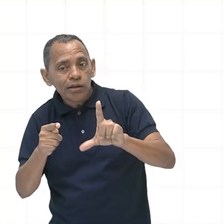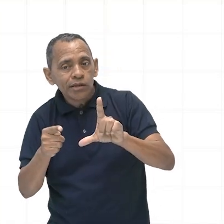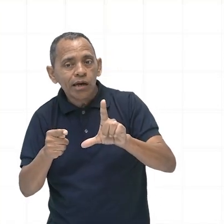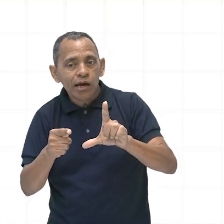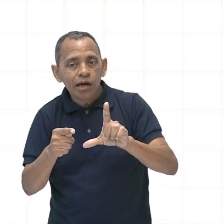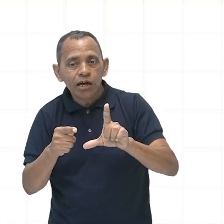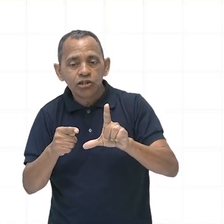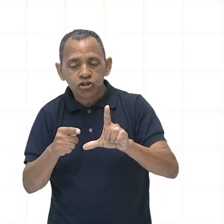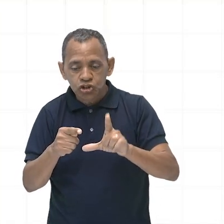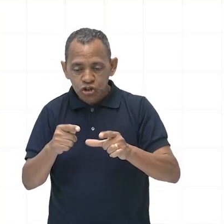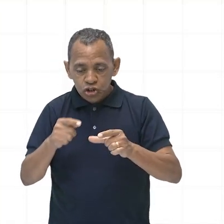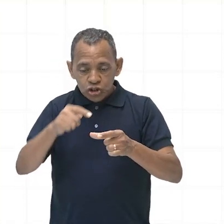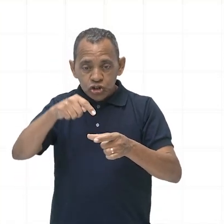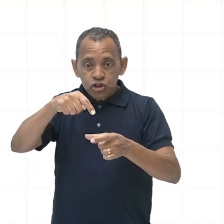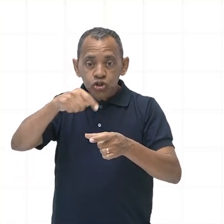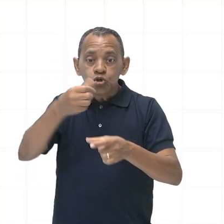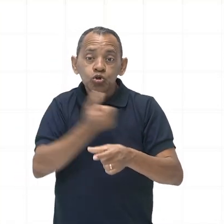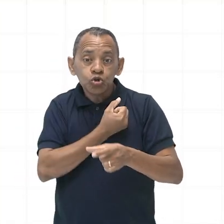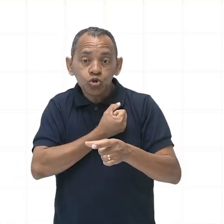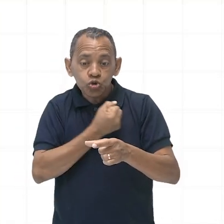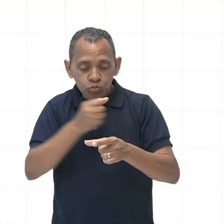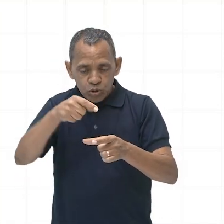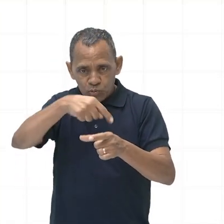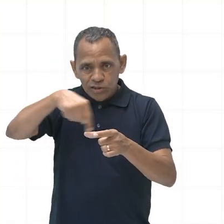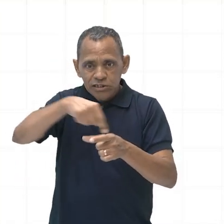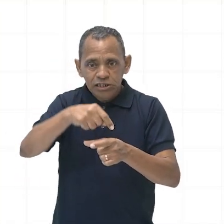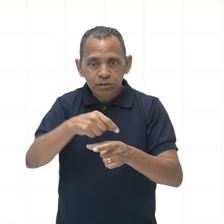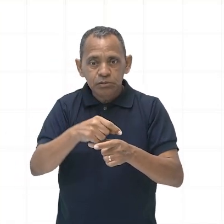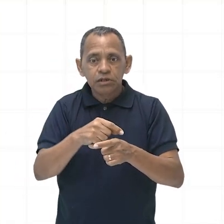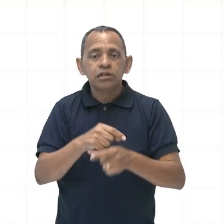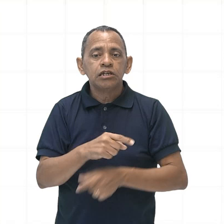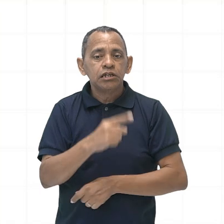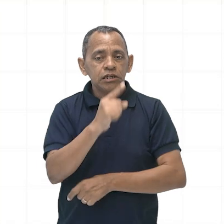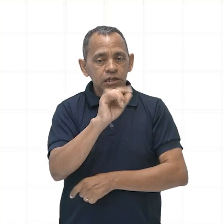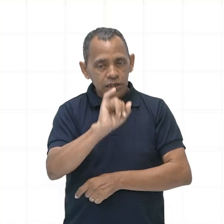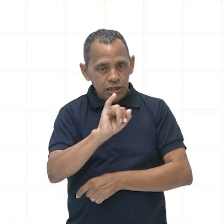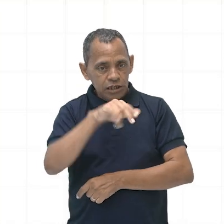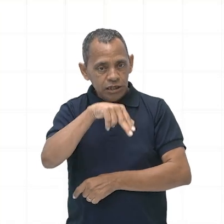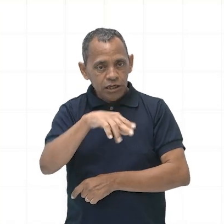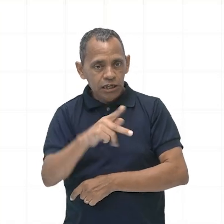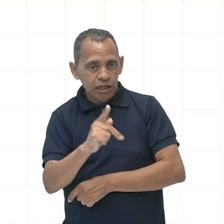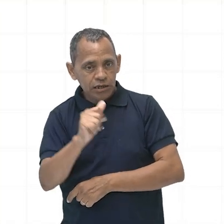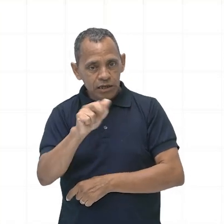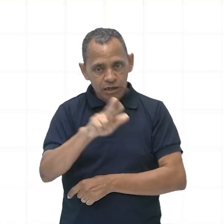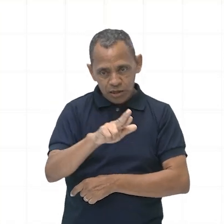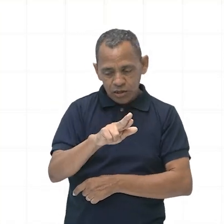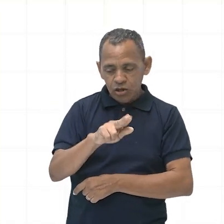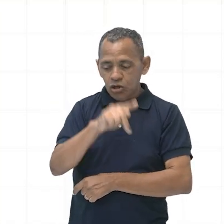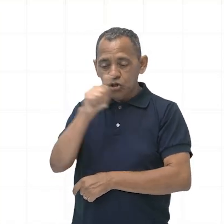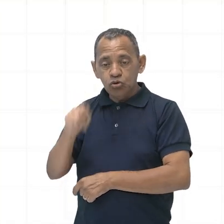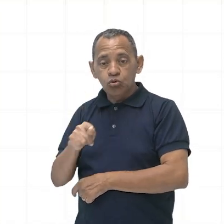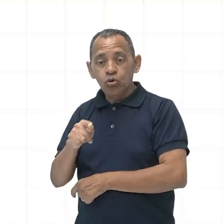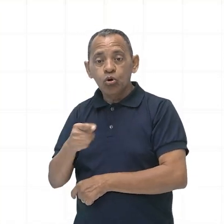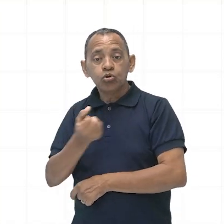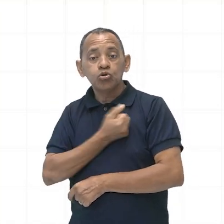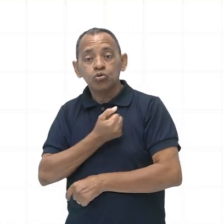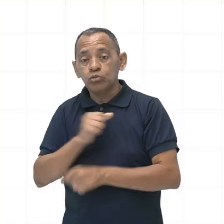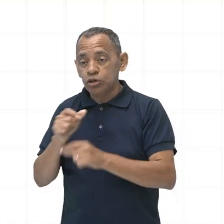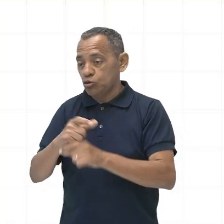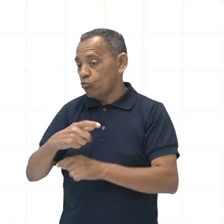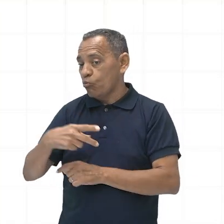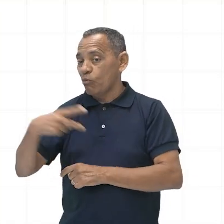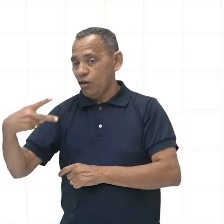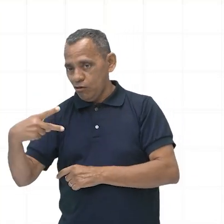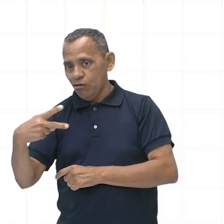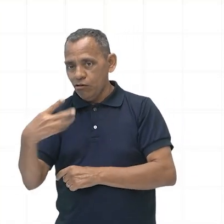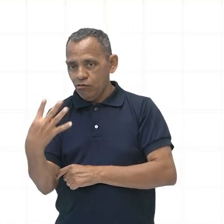para cima, ser um número ímpar e no outro dado o número maior que 4? Então, vamos pensar aqui no dado